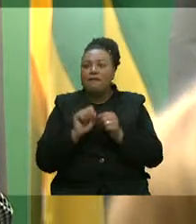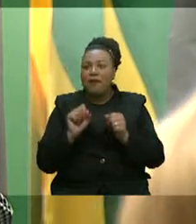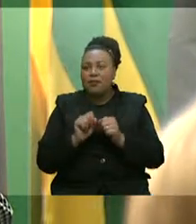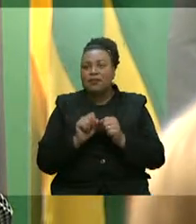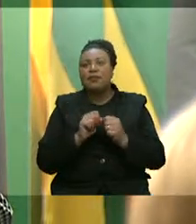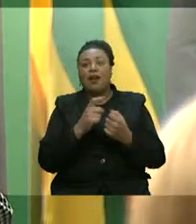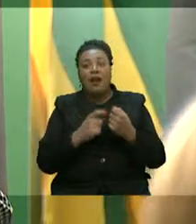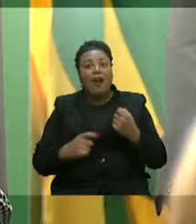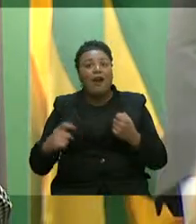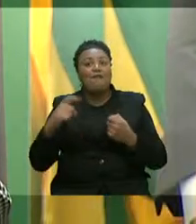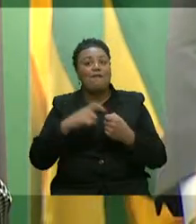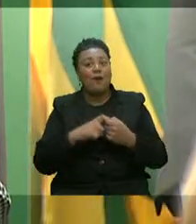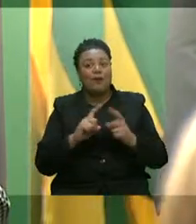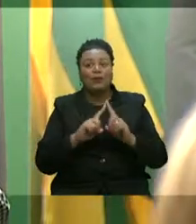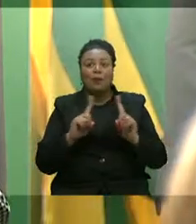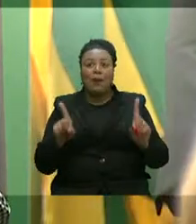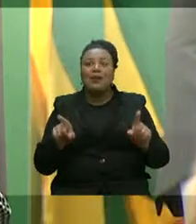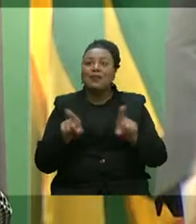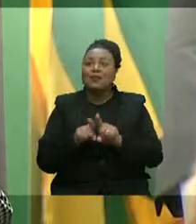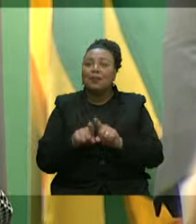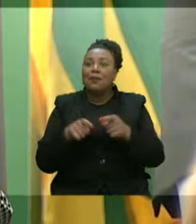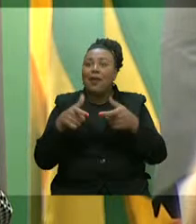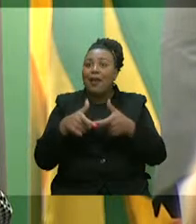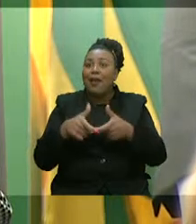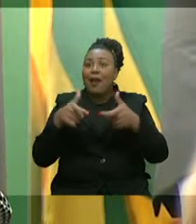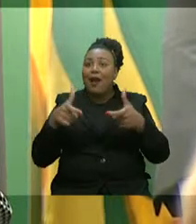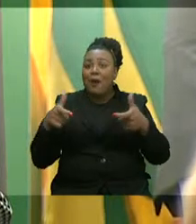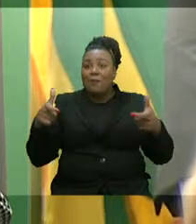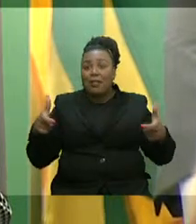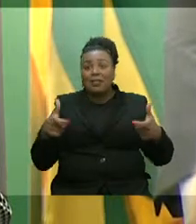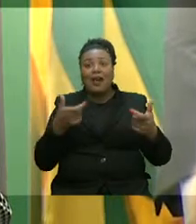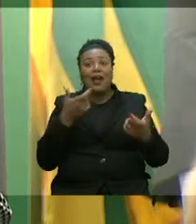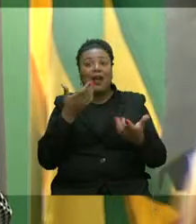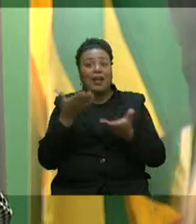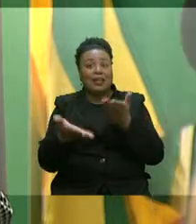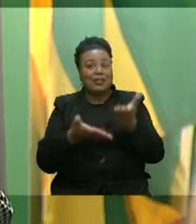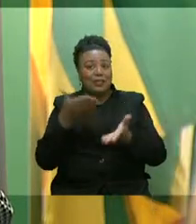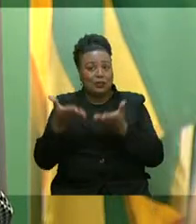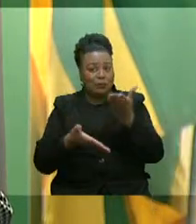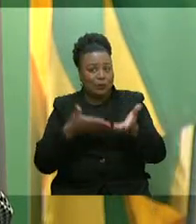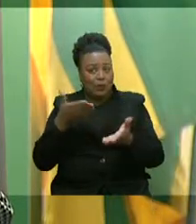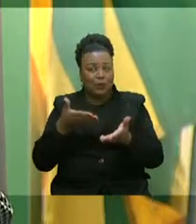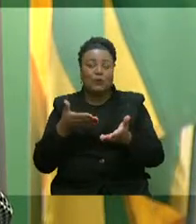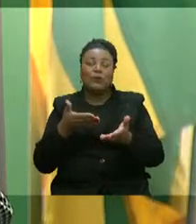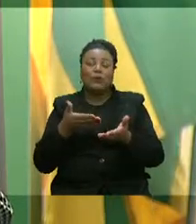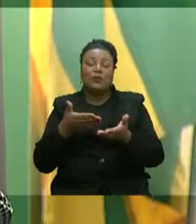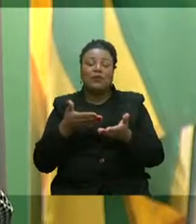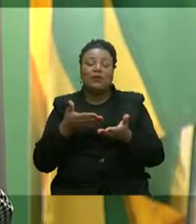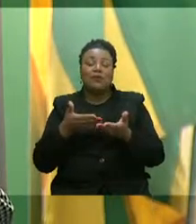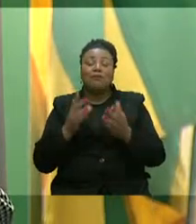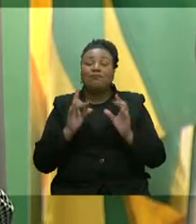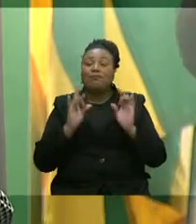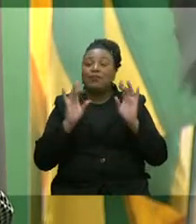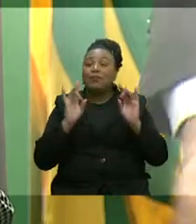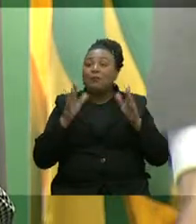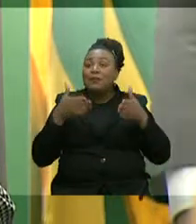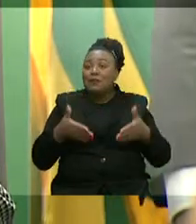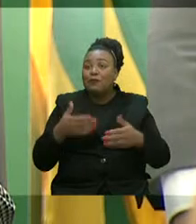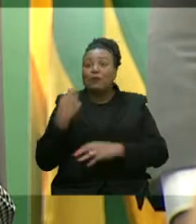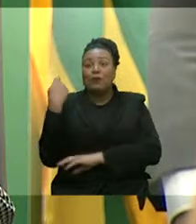a retomada, como ampliar o serviço de atendimento eletivo no Estado do Rio Grande do